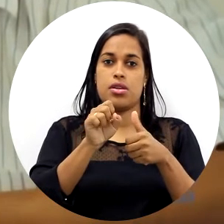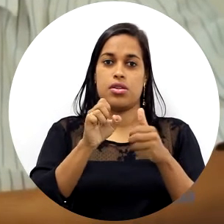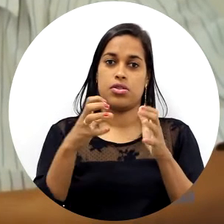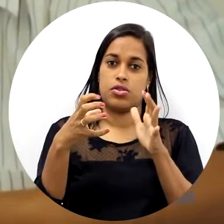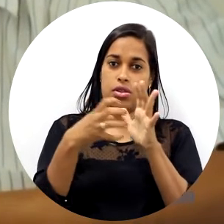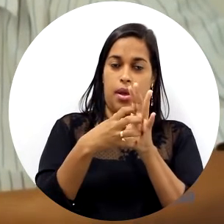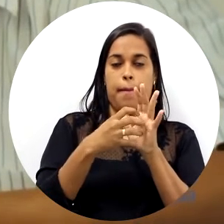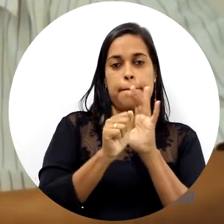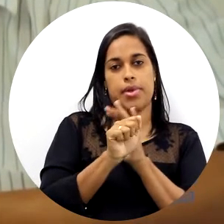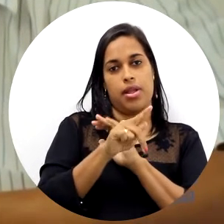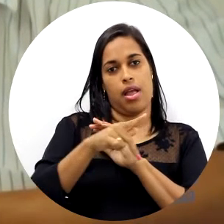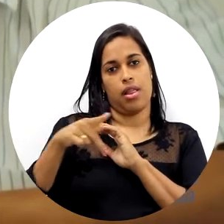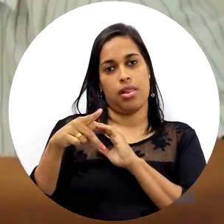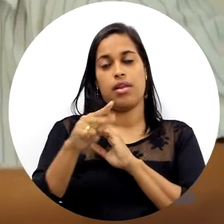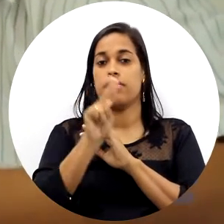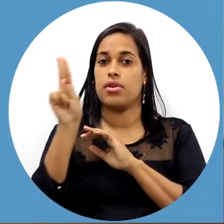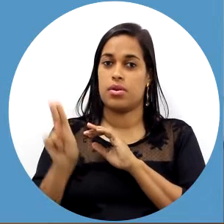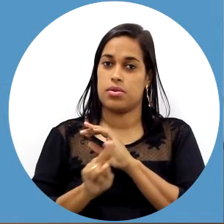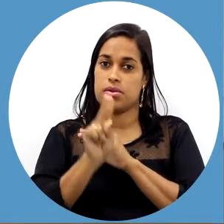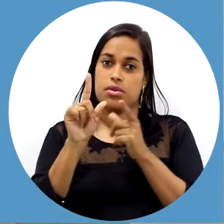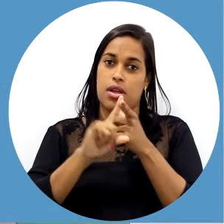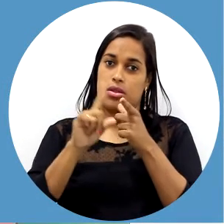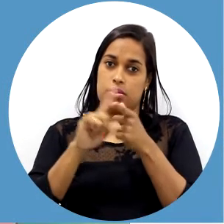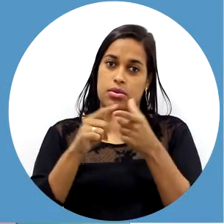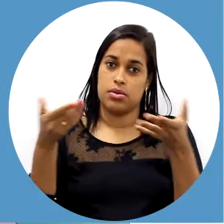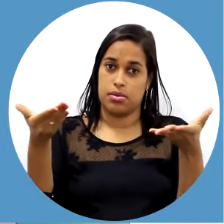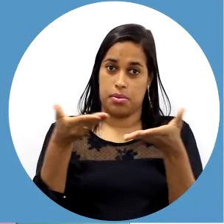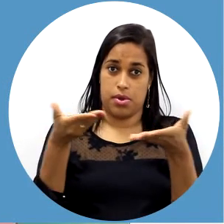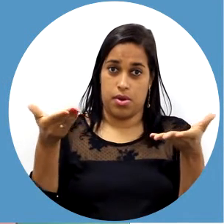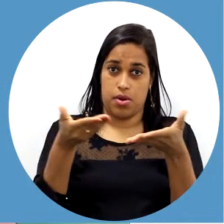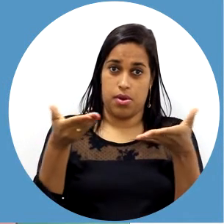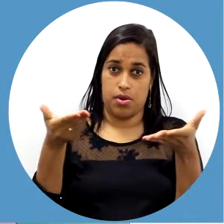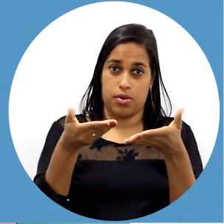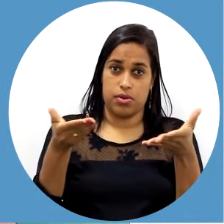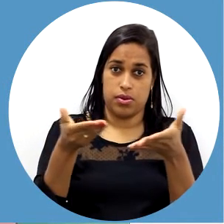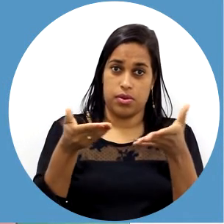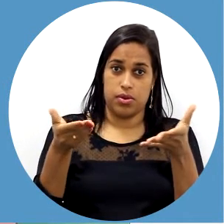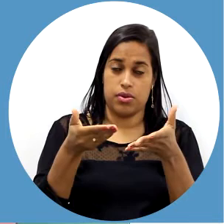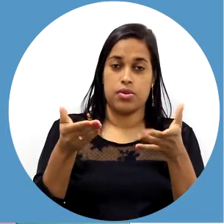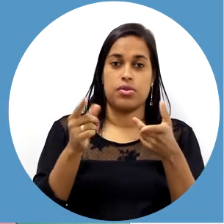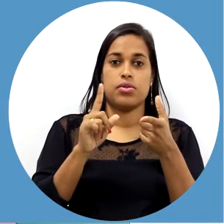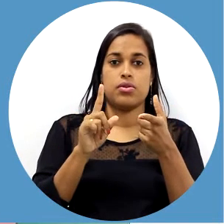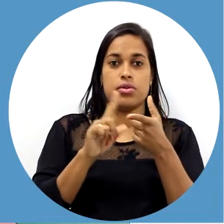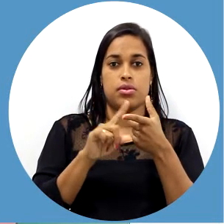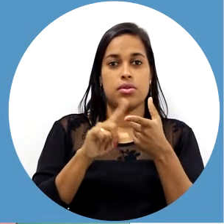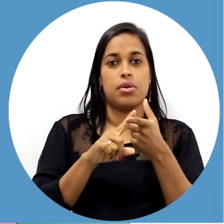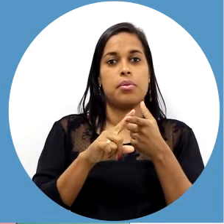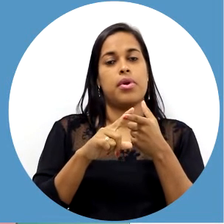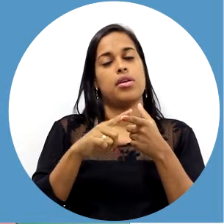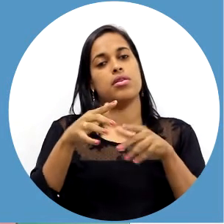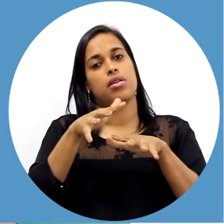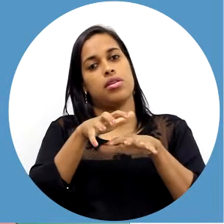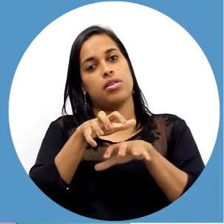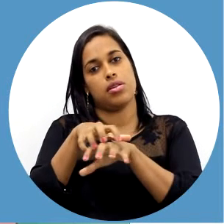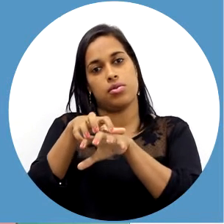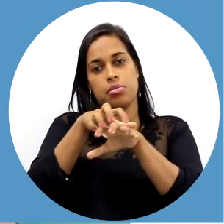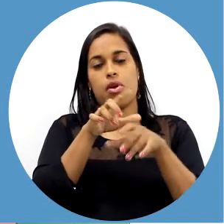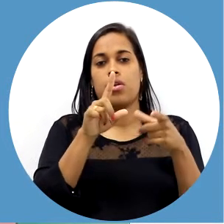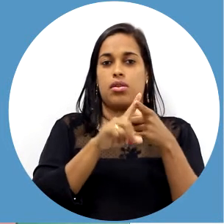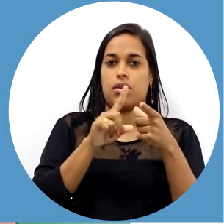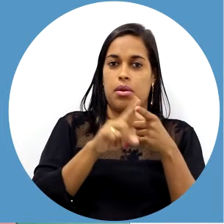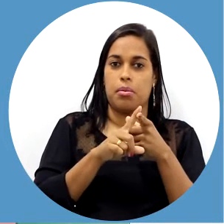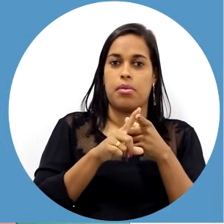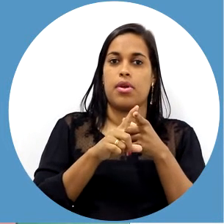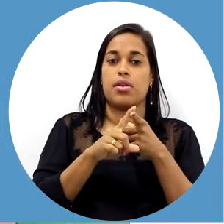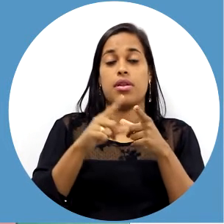software, mas ele é muito utilizado hoje em dia também, além para padronizar protocolos de transporte, de